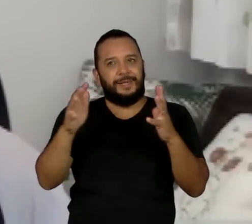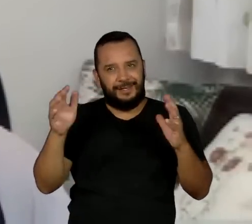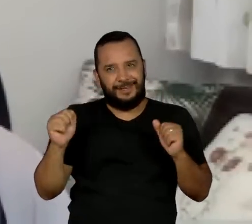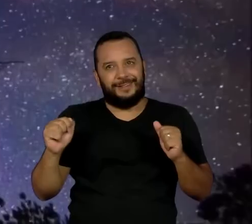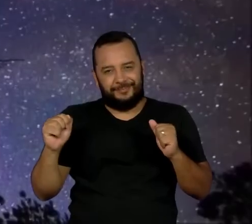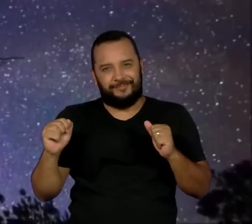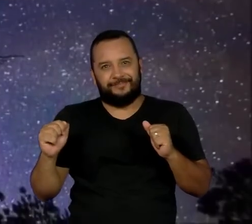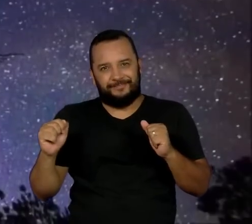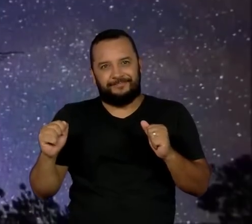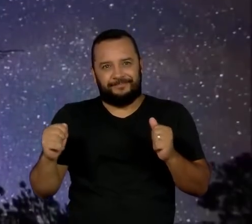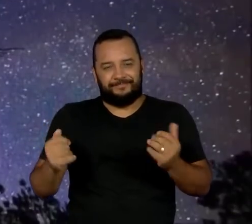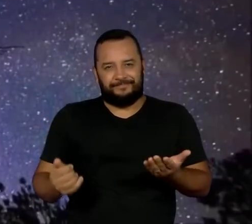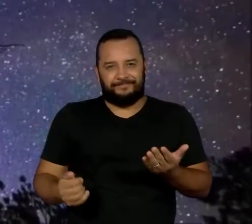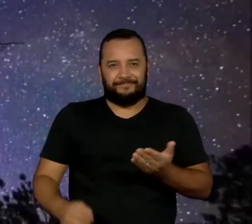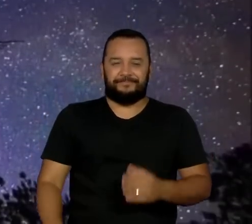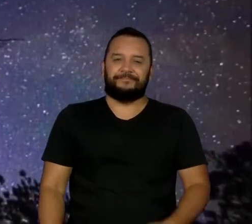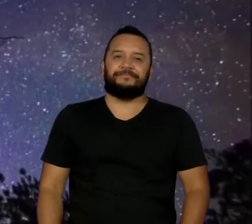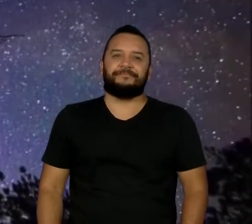a essa hipótese.